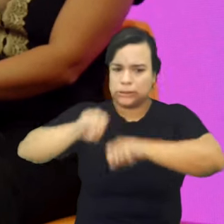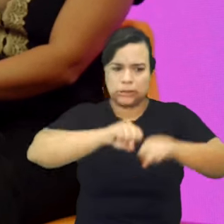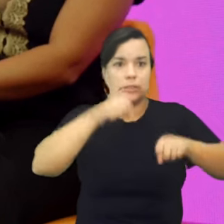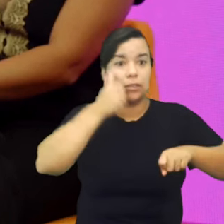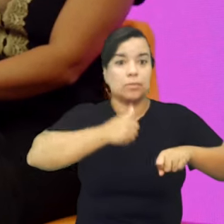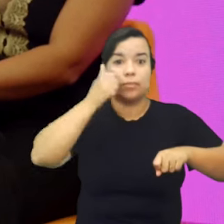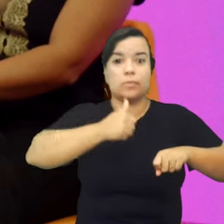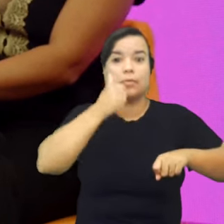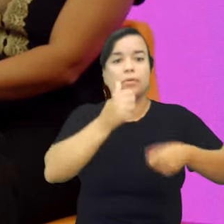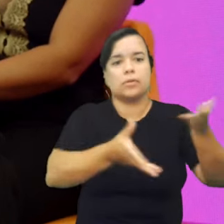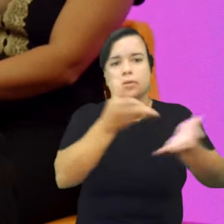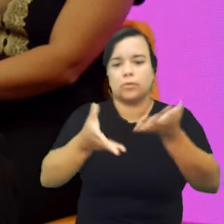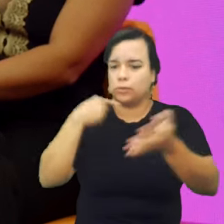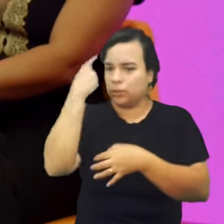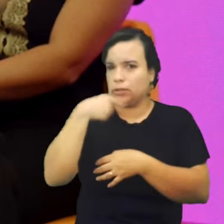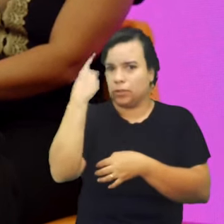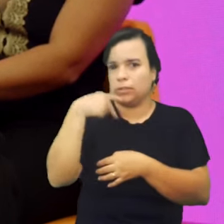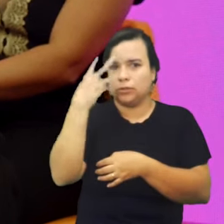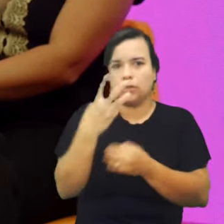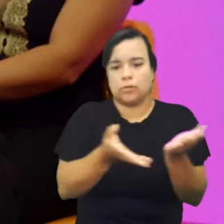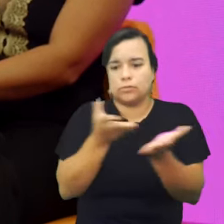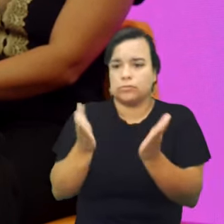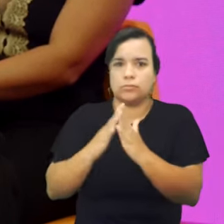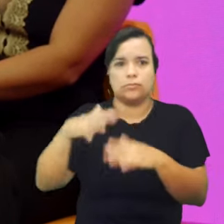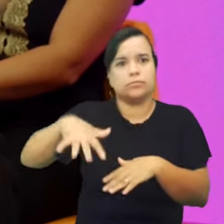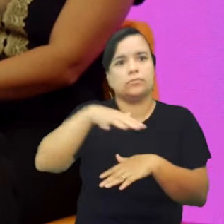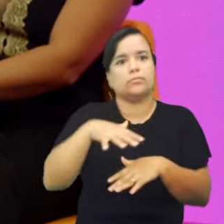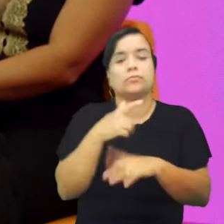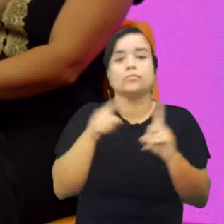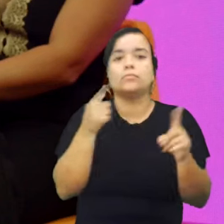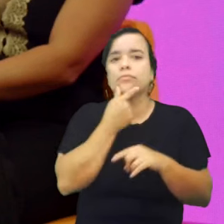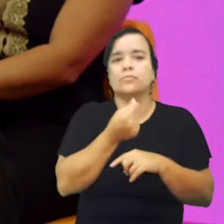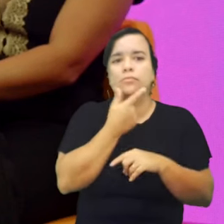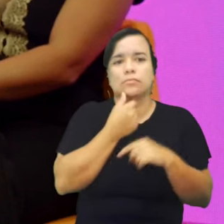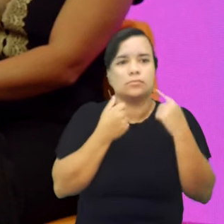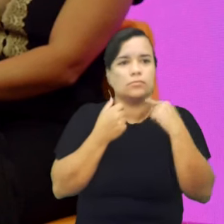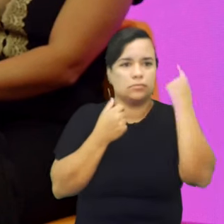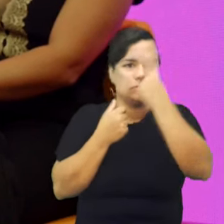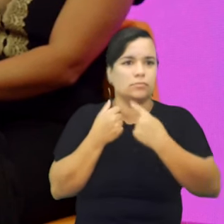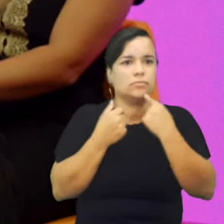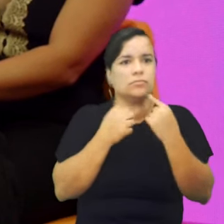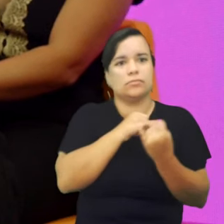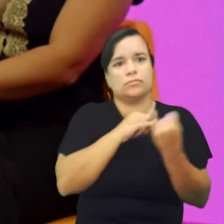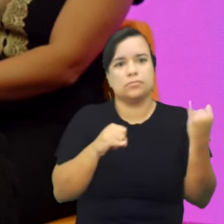ela dedica 3 horas do dia dela para os afazeres domésticos, enquanto o homem dedica